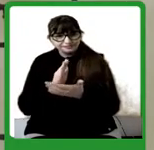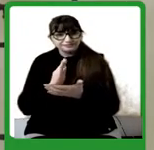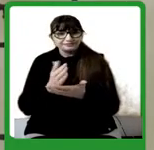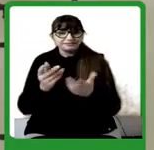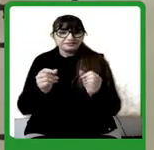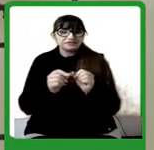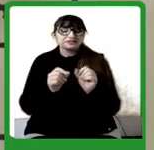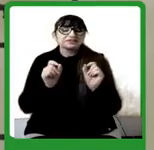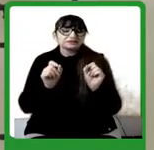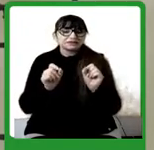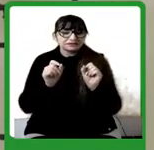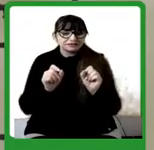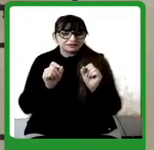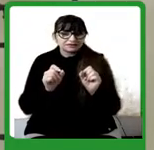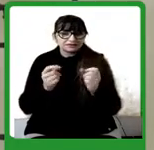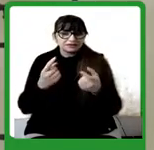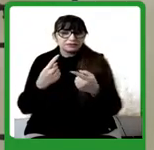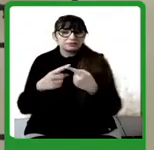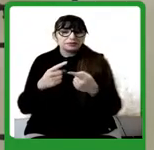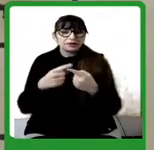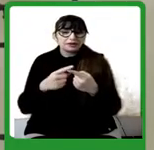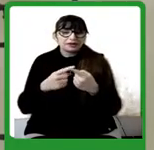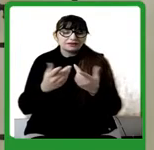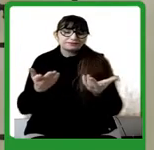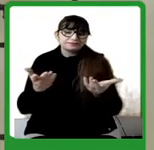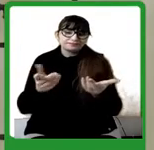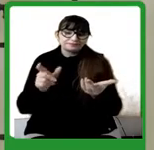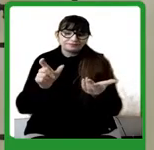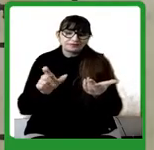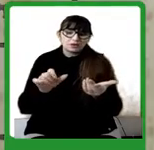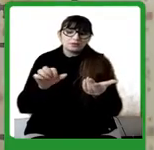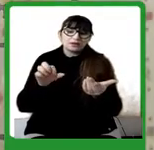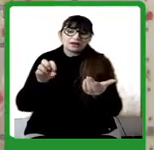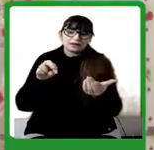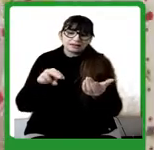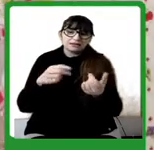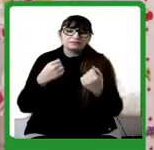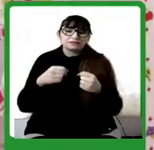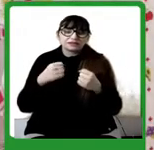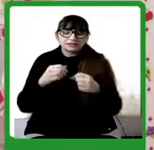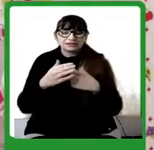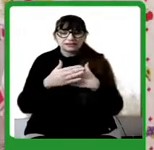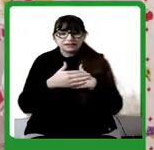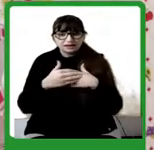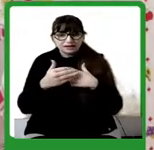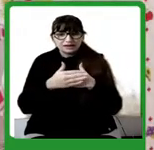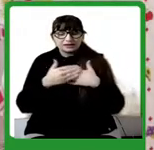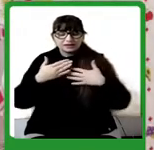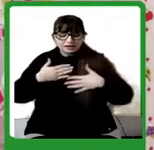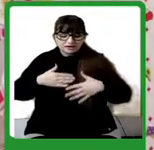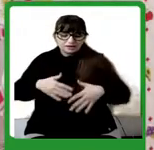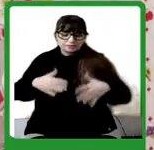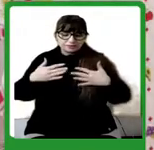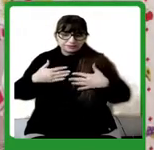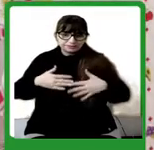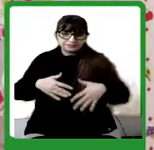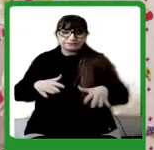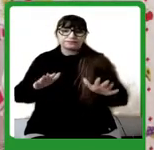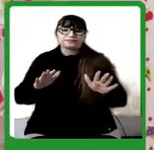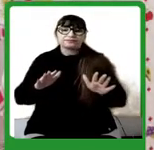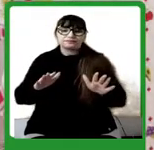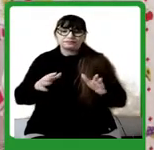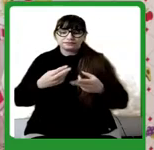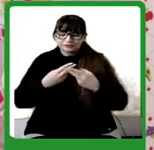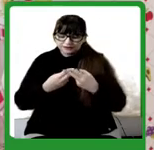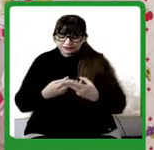Porque é que também o Badin, gente, você tem que ter paciência com ele, tem que ter calma, porque, ai, olha,